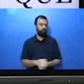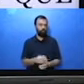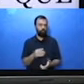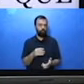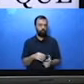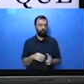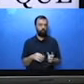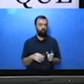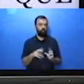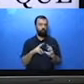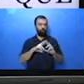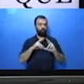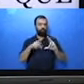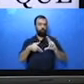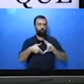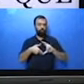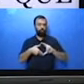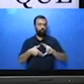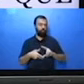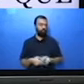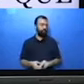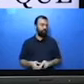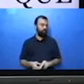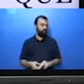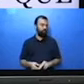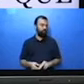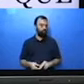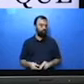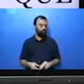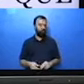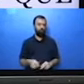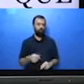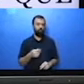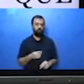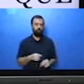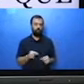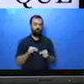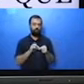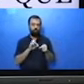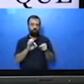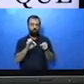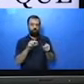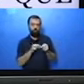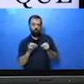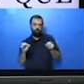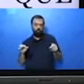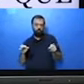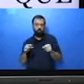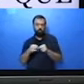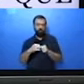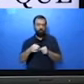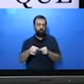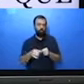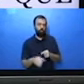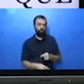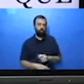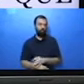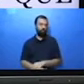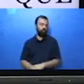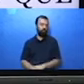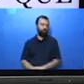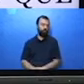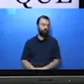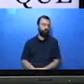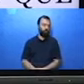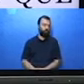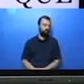Formas poligonais. São formas que possuem segmentos de retas fechadas ou abertas.